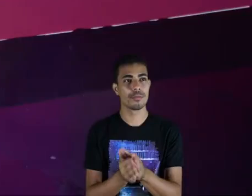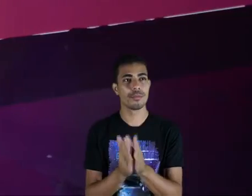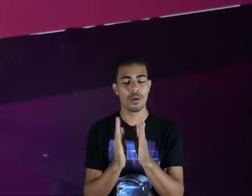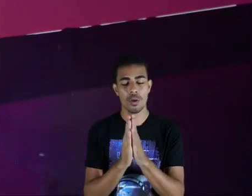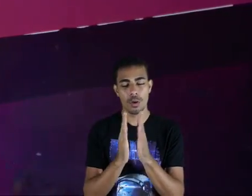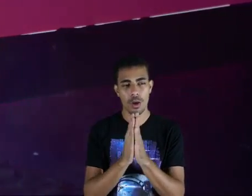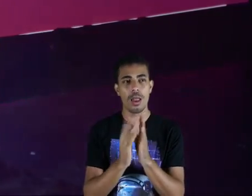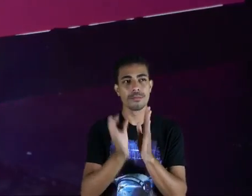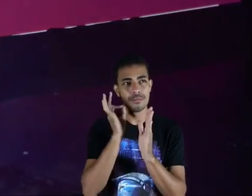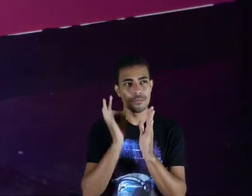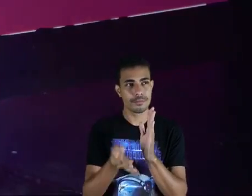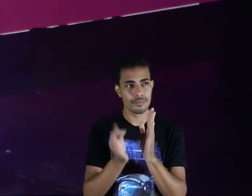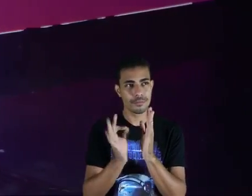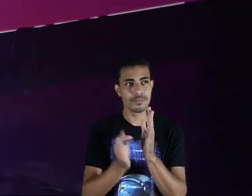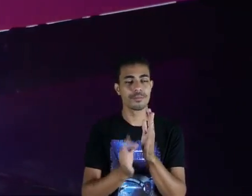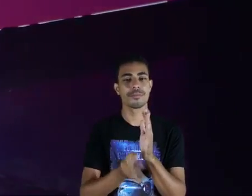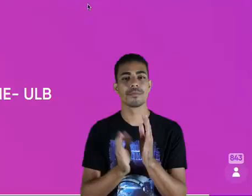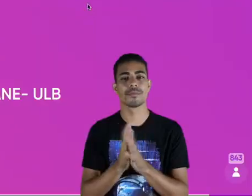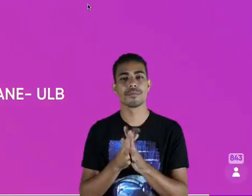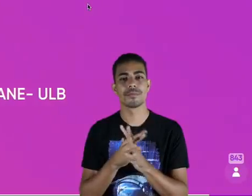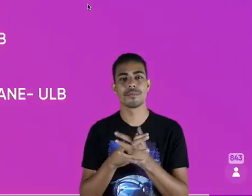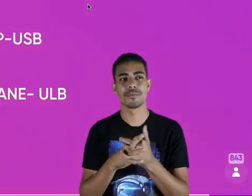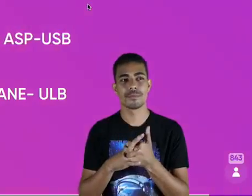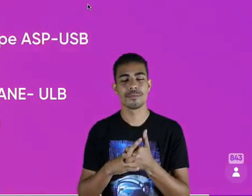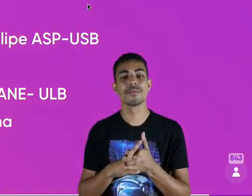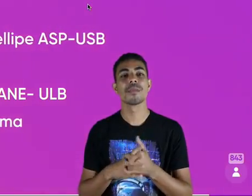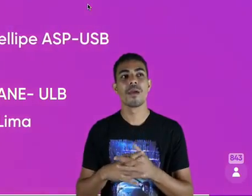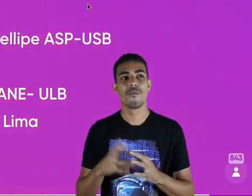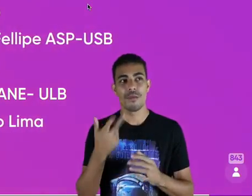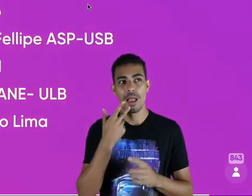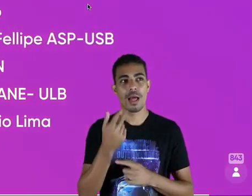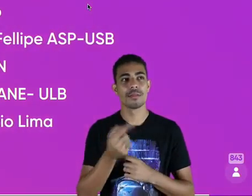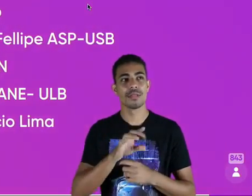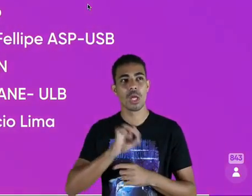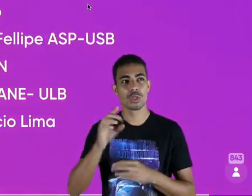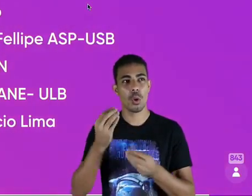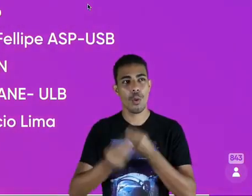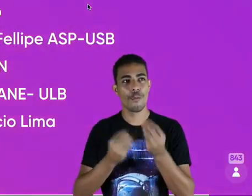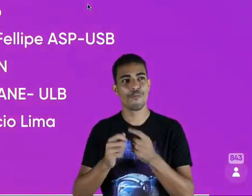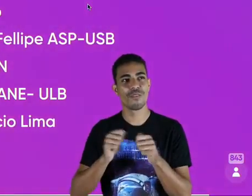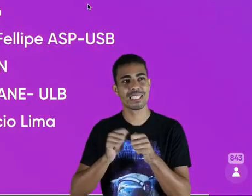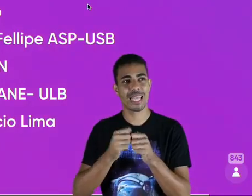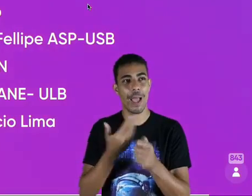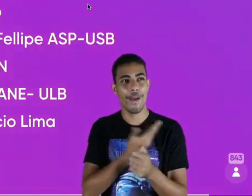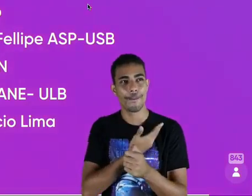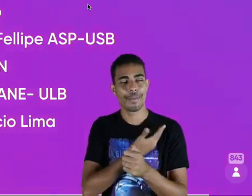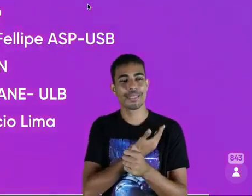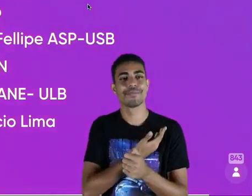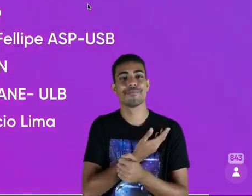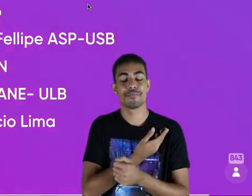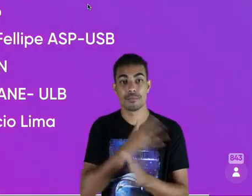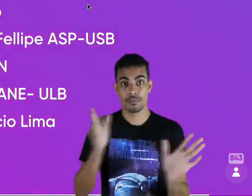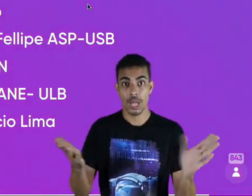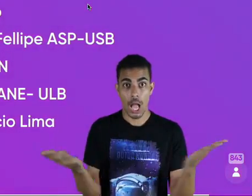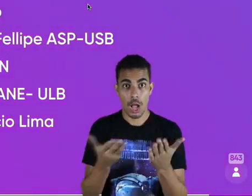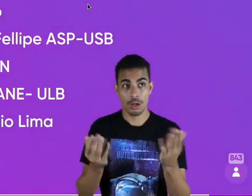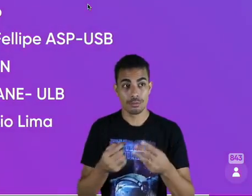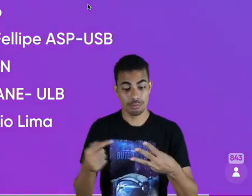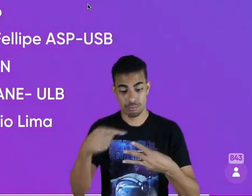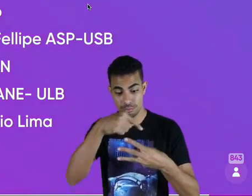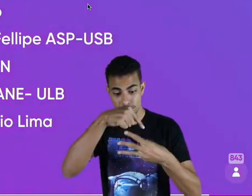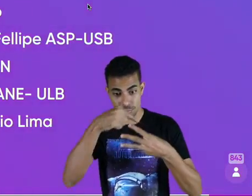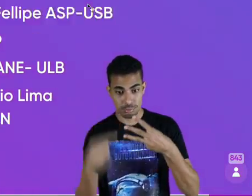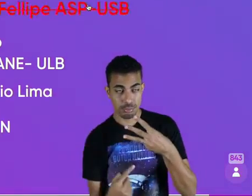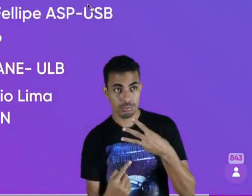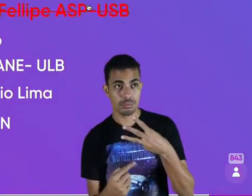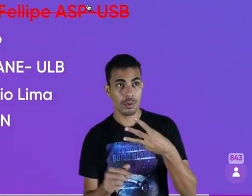oração, respiração da alma. Falar a Deus como se faz um amigo. Lembrando o seguinte, quem ganhar agora, os primeiros três